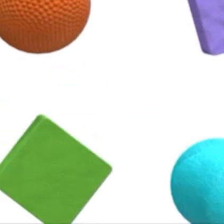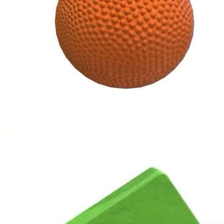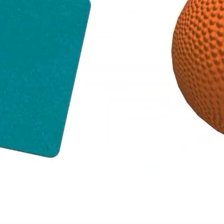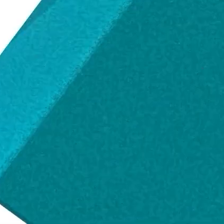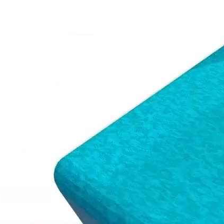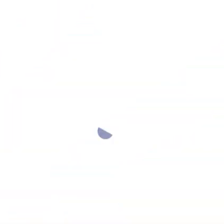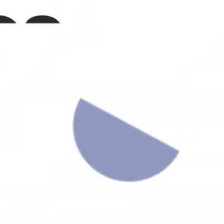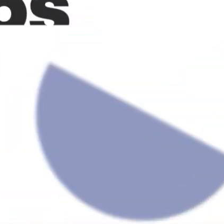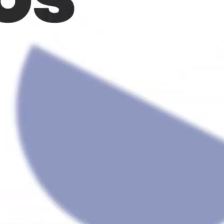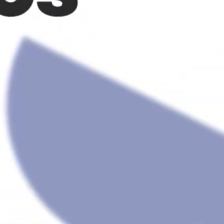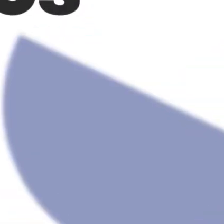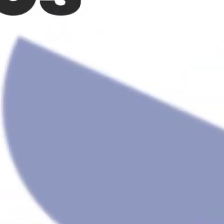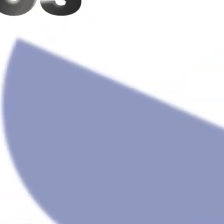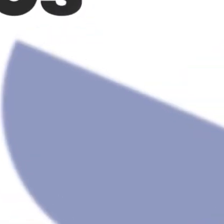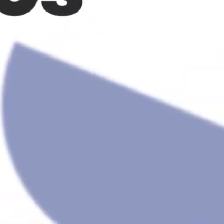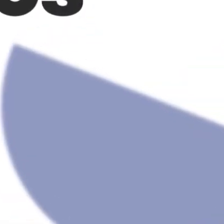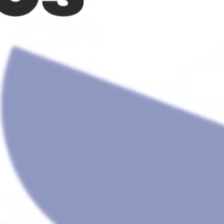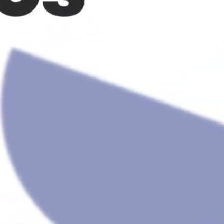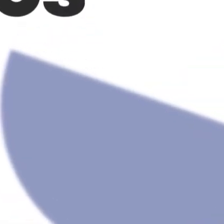Legenda Adriana